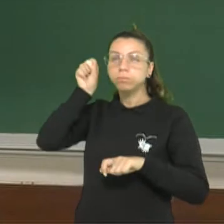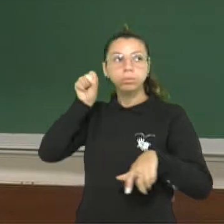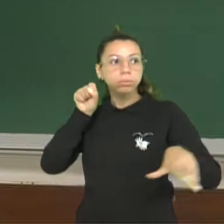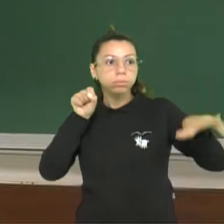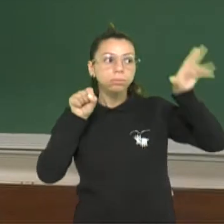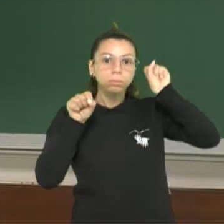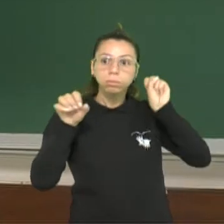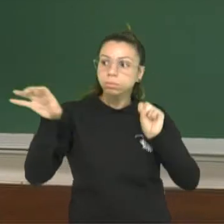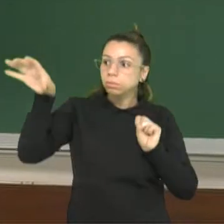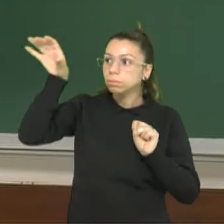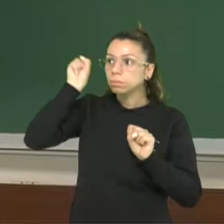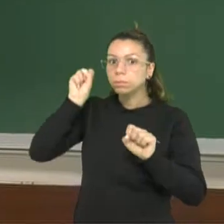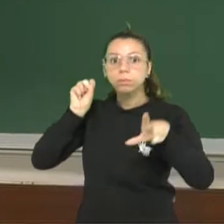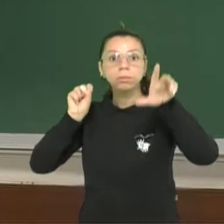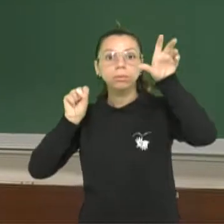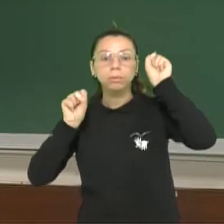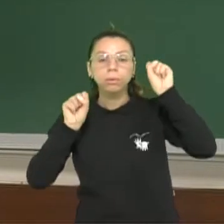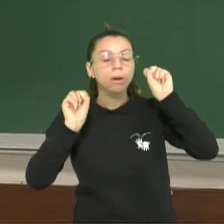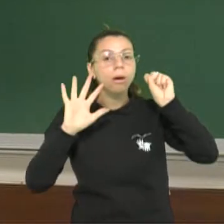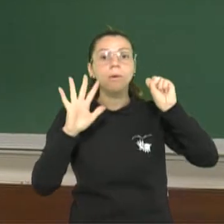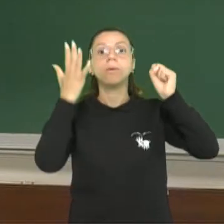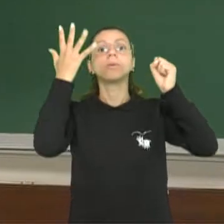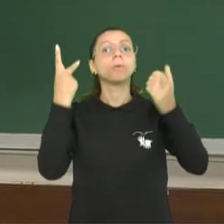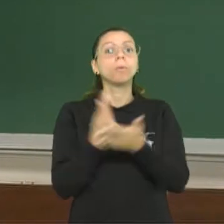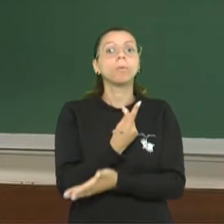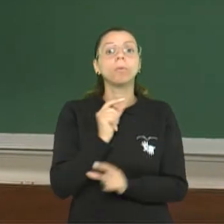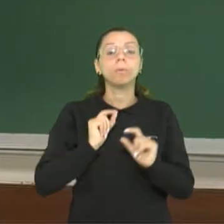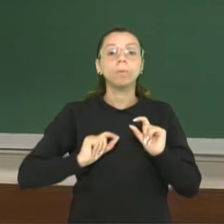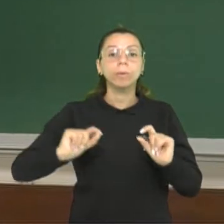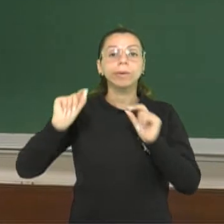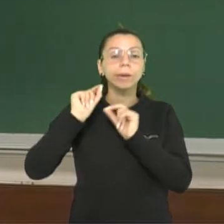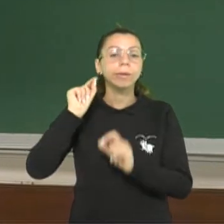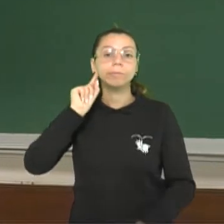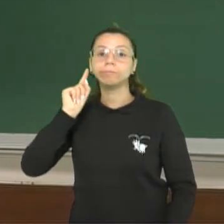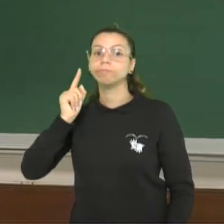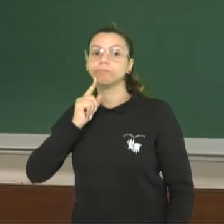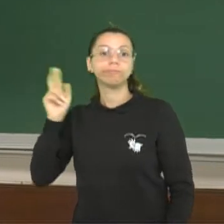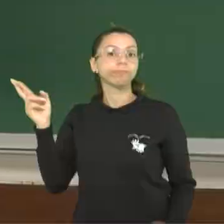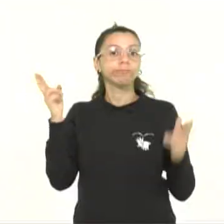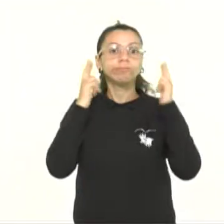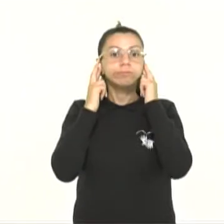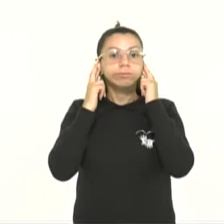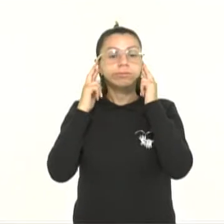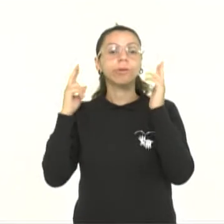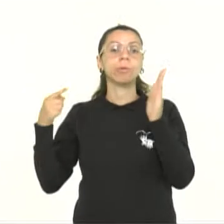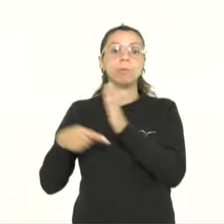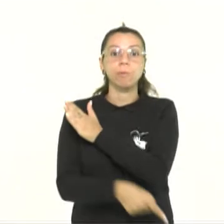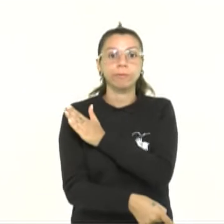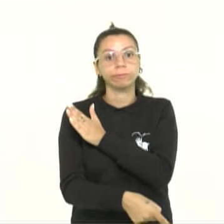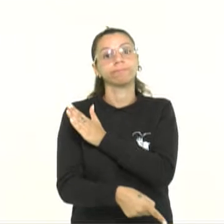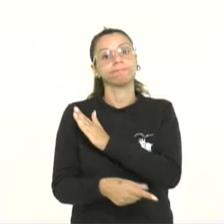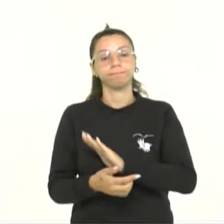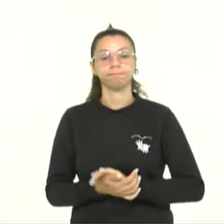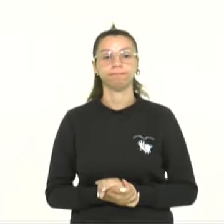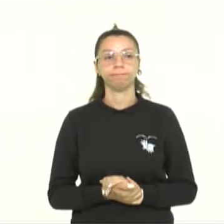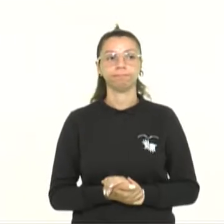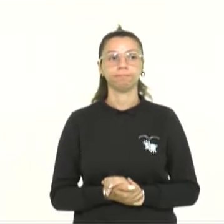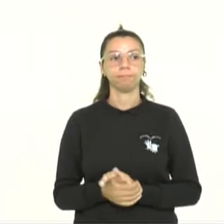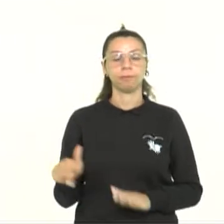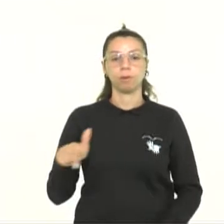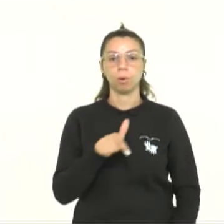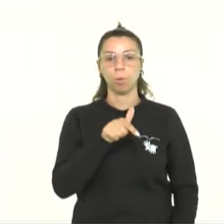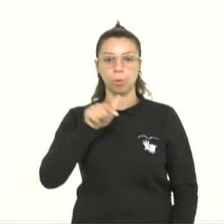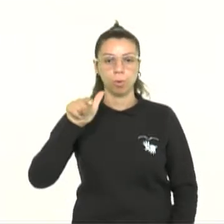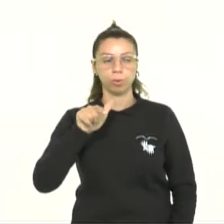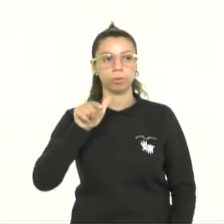necessário, né, se tornar e ficar totalmente surdo. Jorge Luis Borges, agora. Buenos